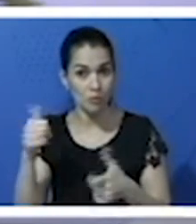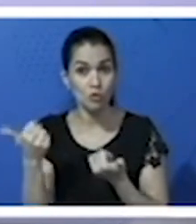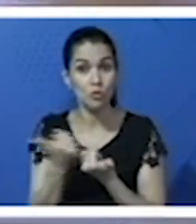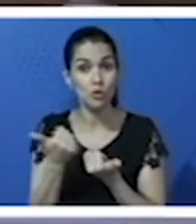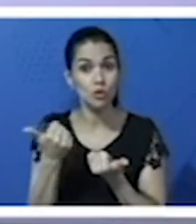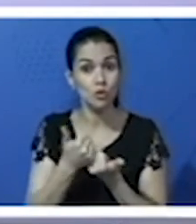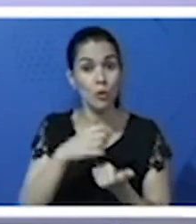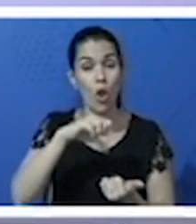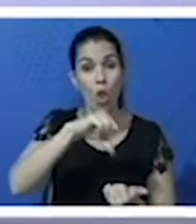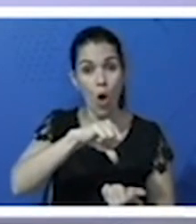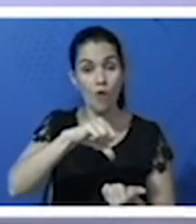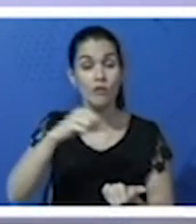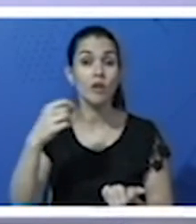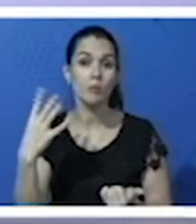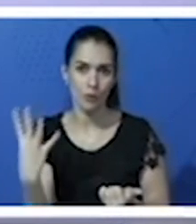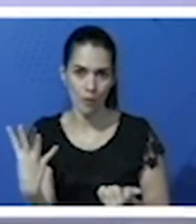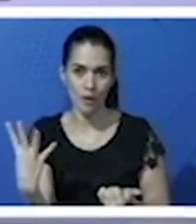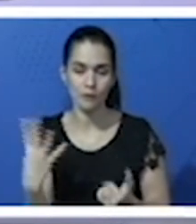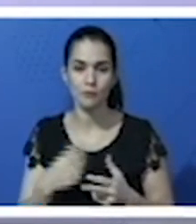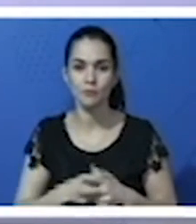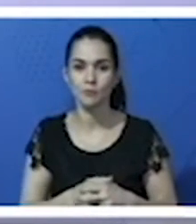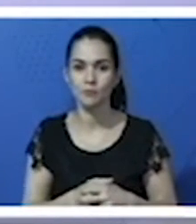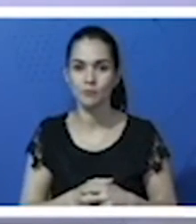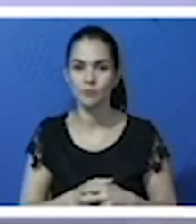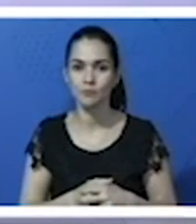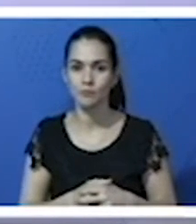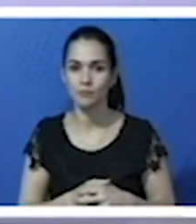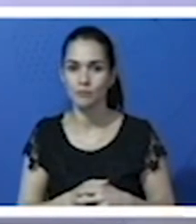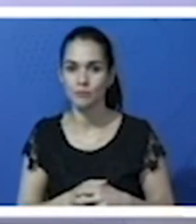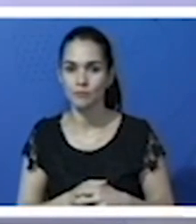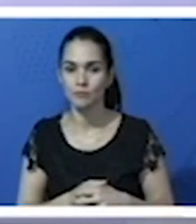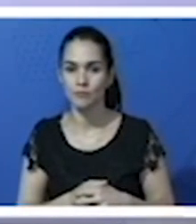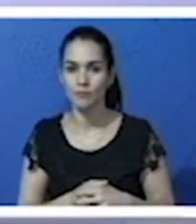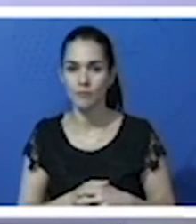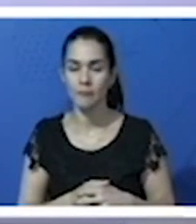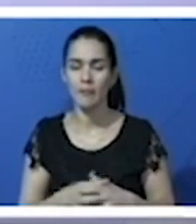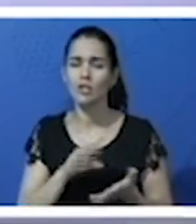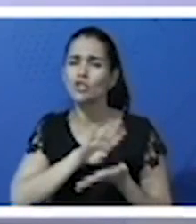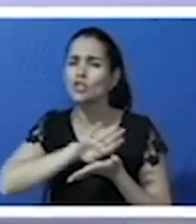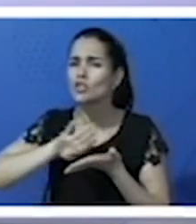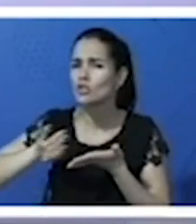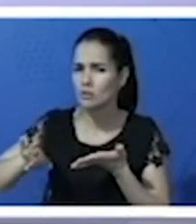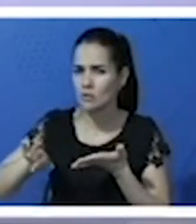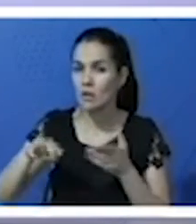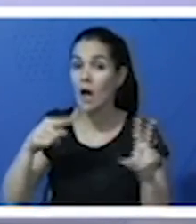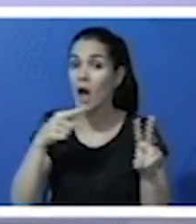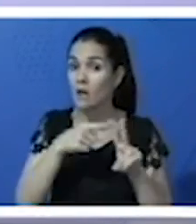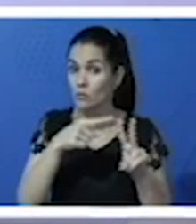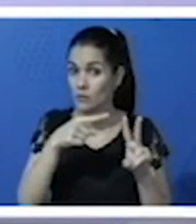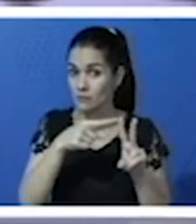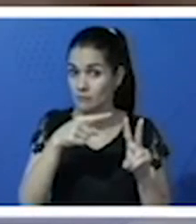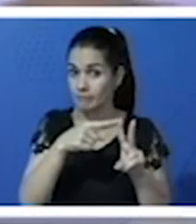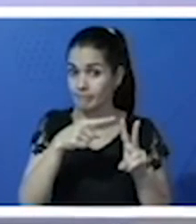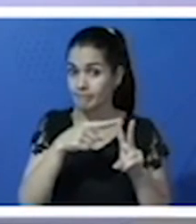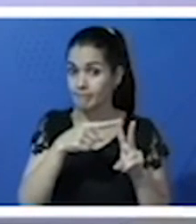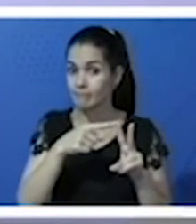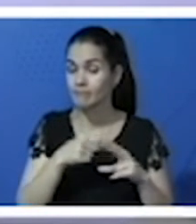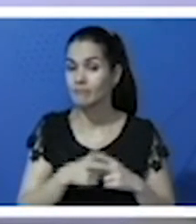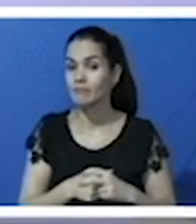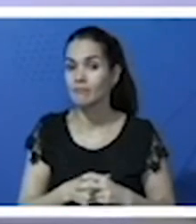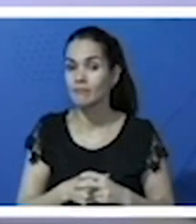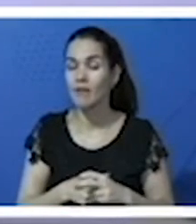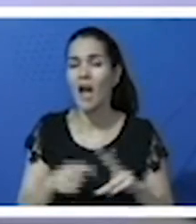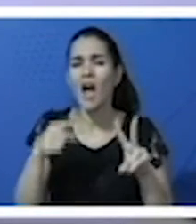4. Então, para y valendo 9, extrai a raiz quadrada dos dois lados. Raiz quadrada de